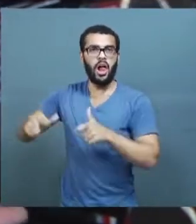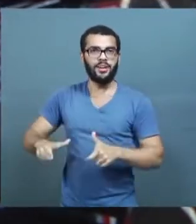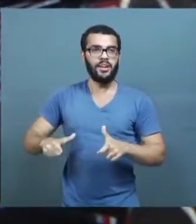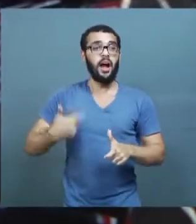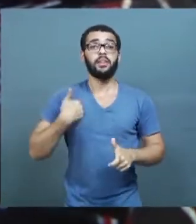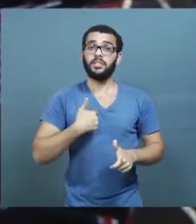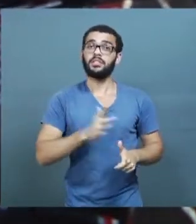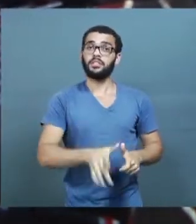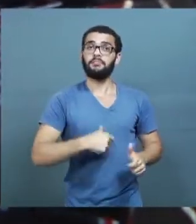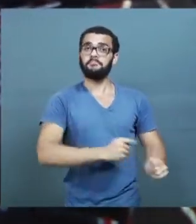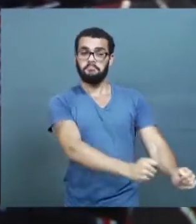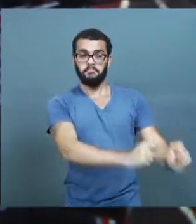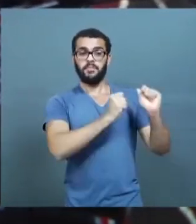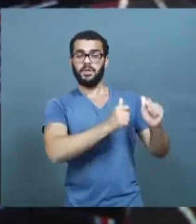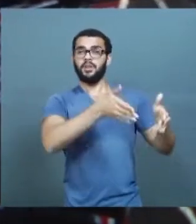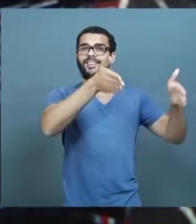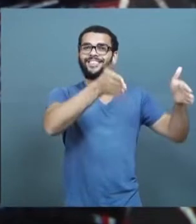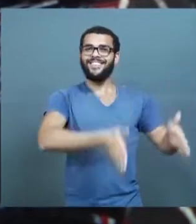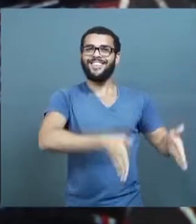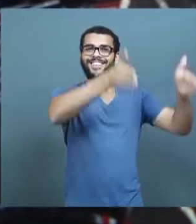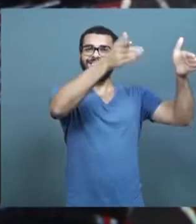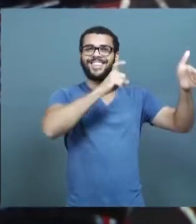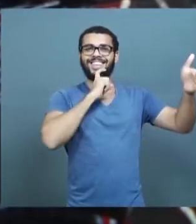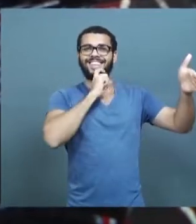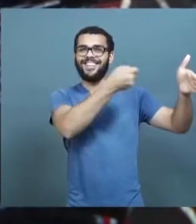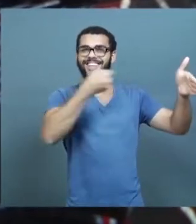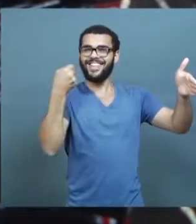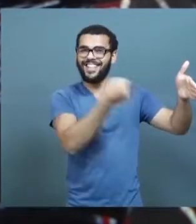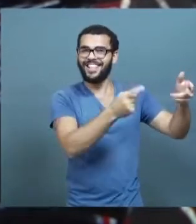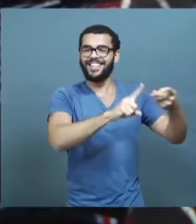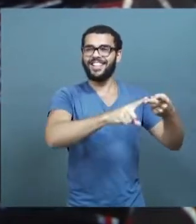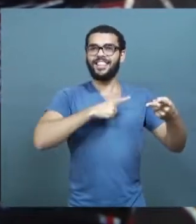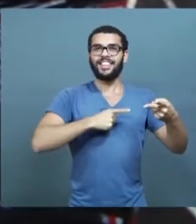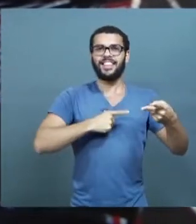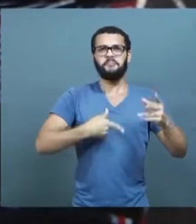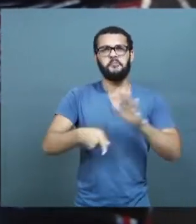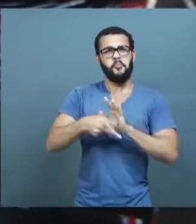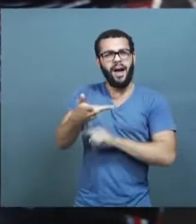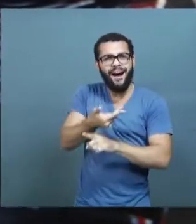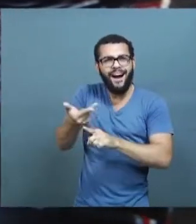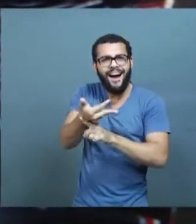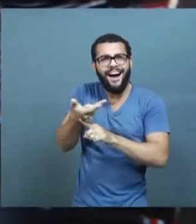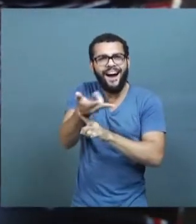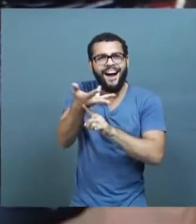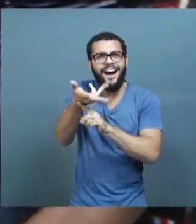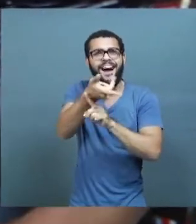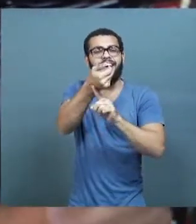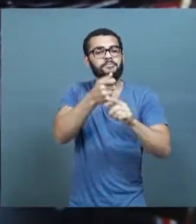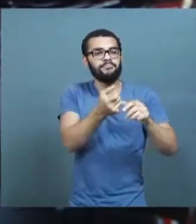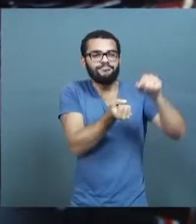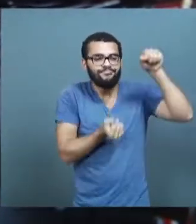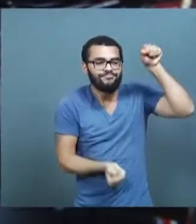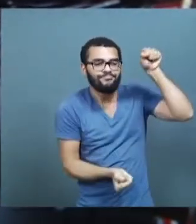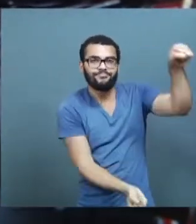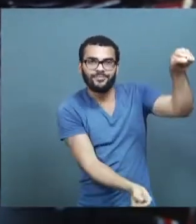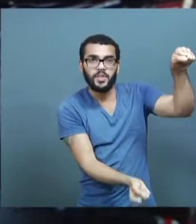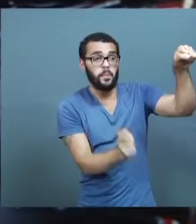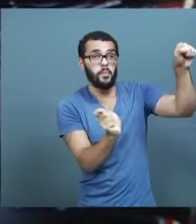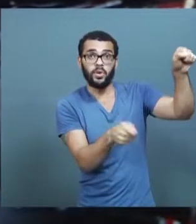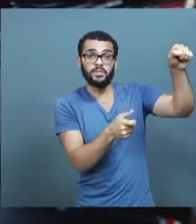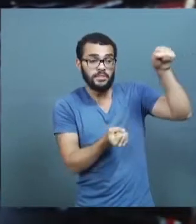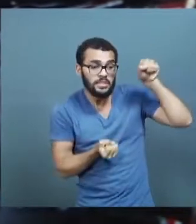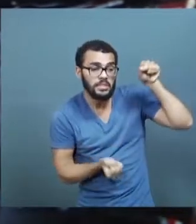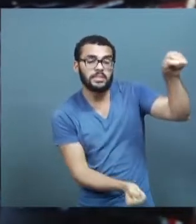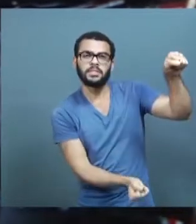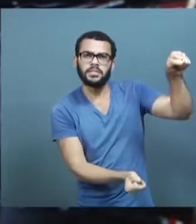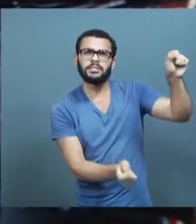ganhas, prontinha. A arte está pronta, que nos foi doada também. Tem quem cola essa plotagem para a